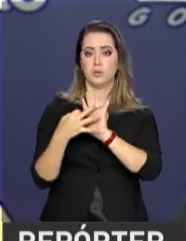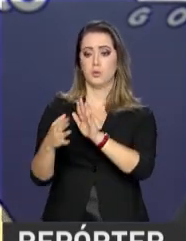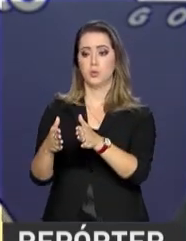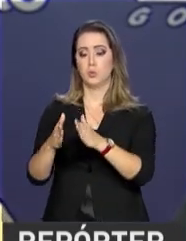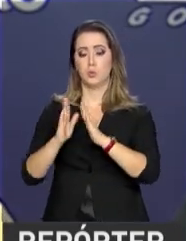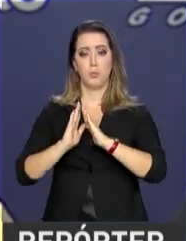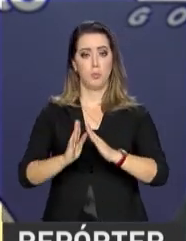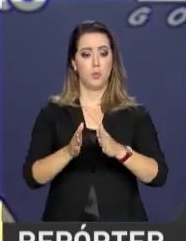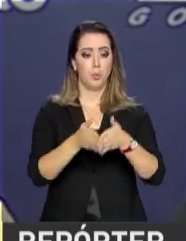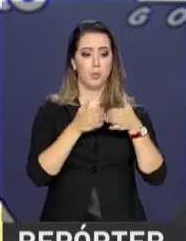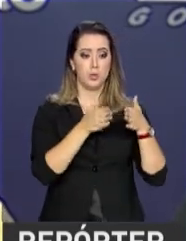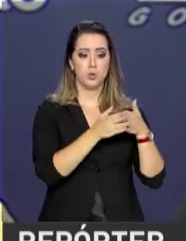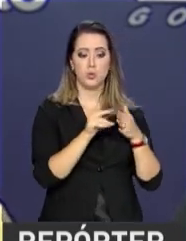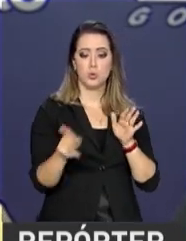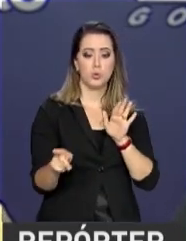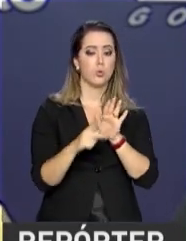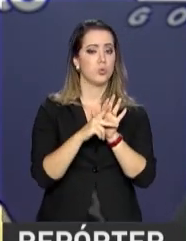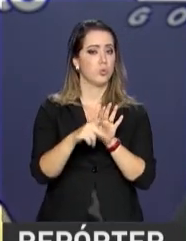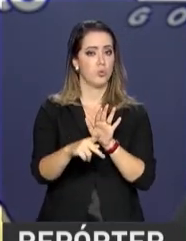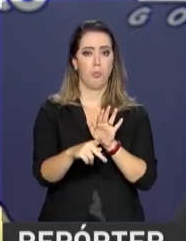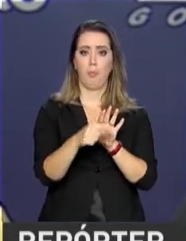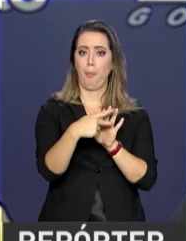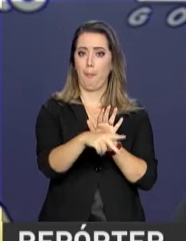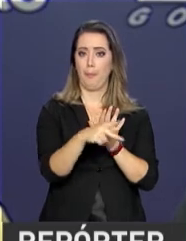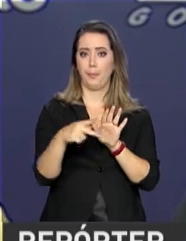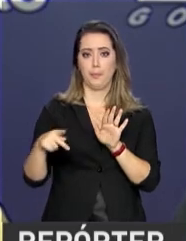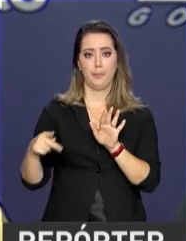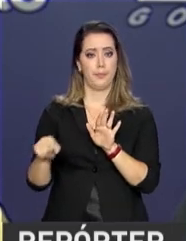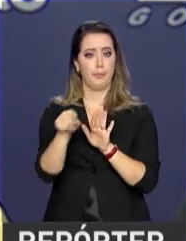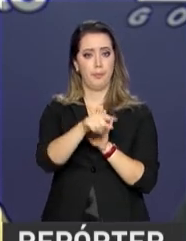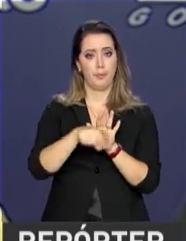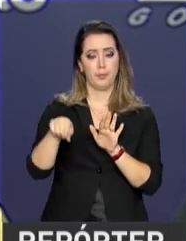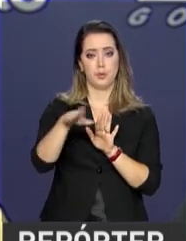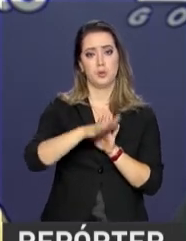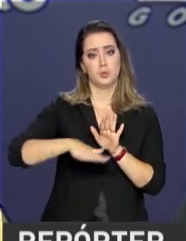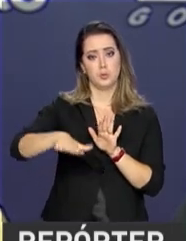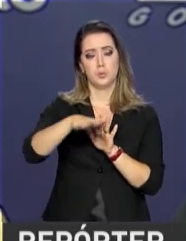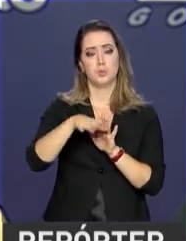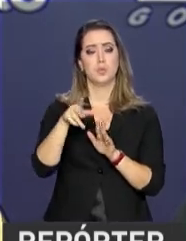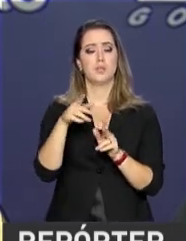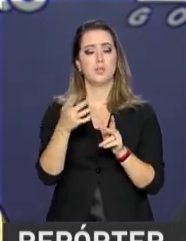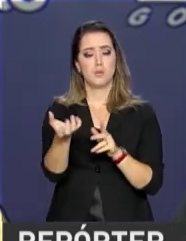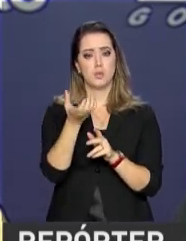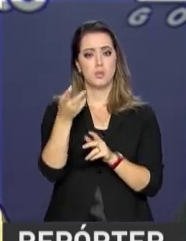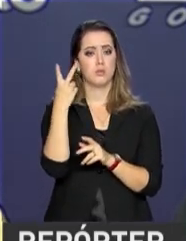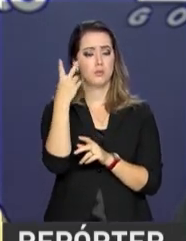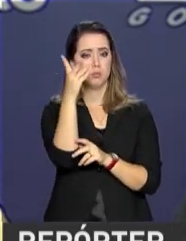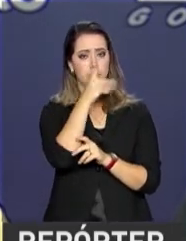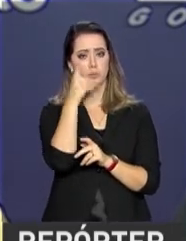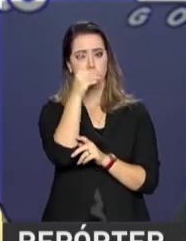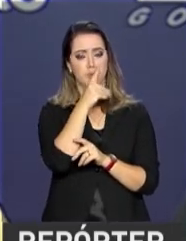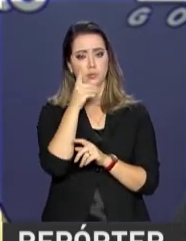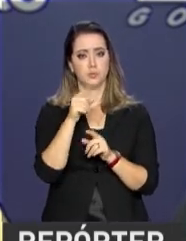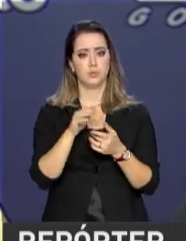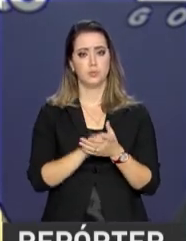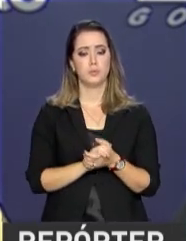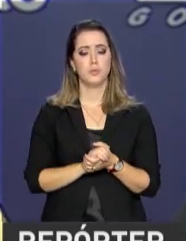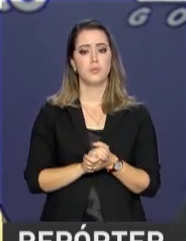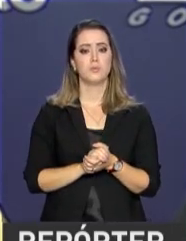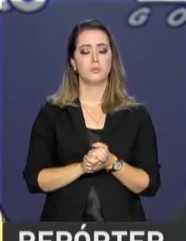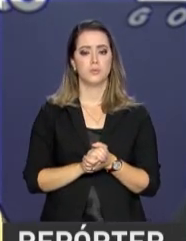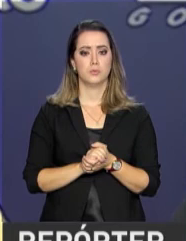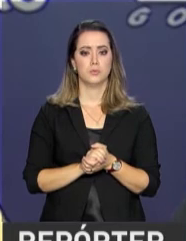dos próprios estudantes e que se mostrou muito positiva a aplicação do enem em dois domingos